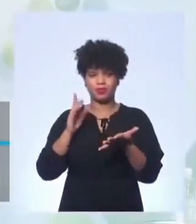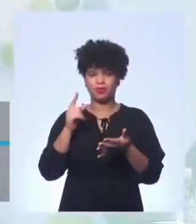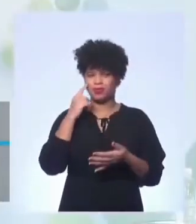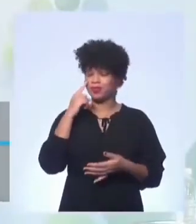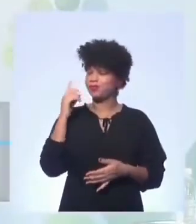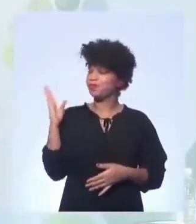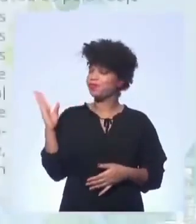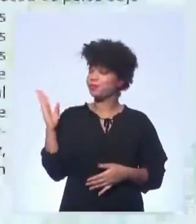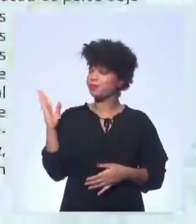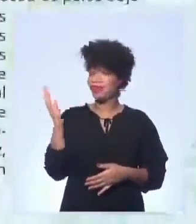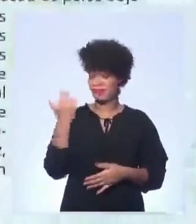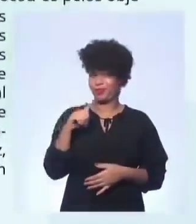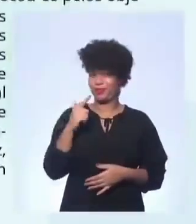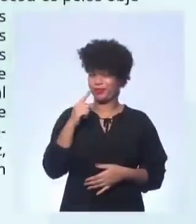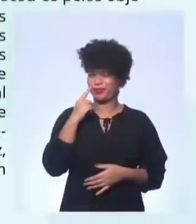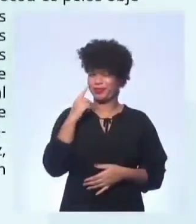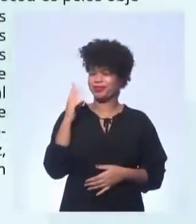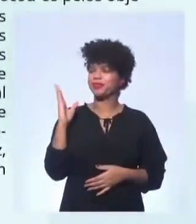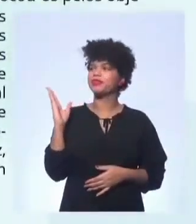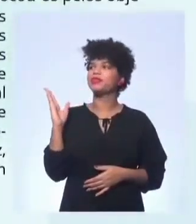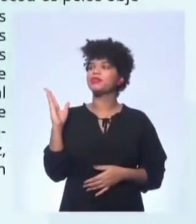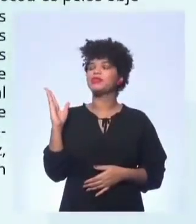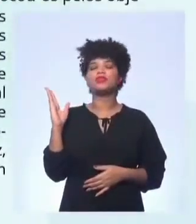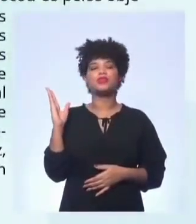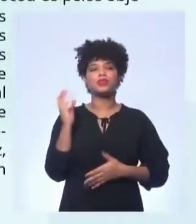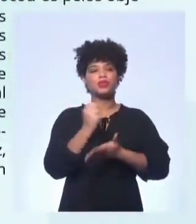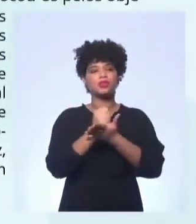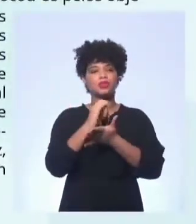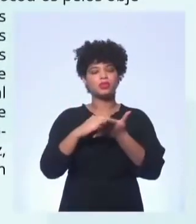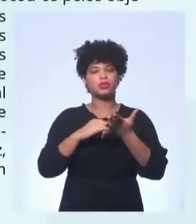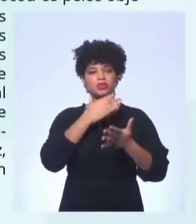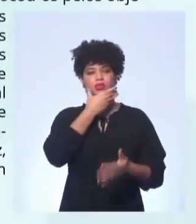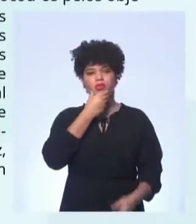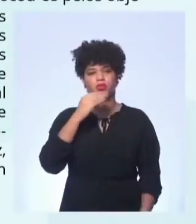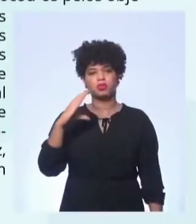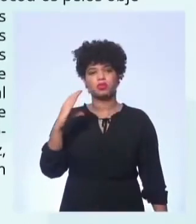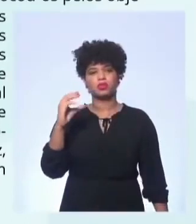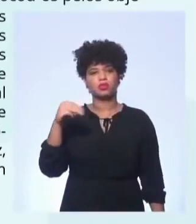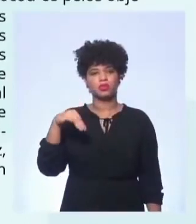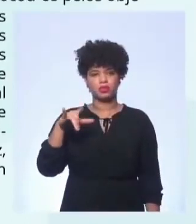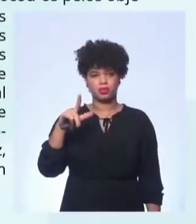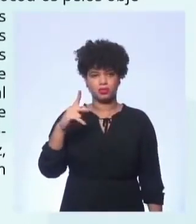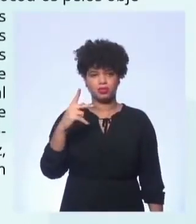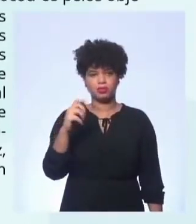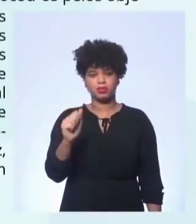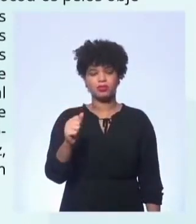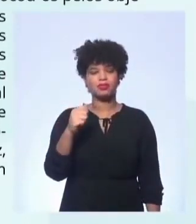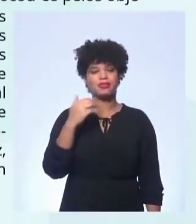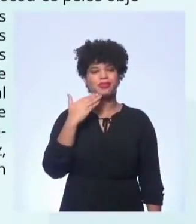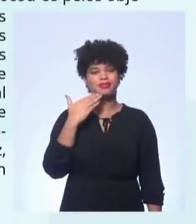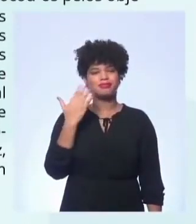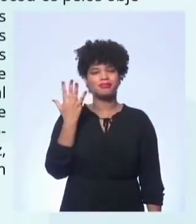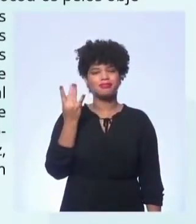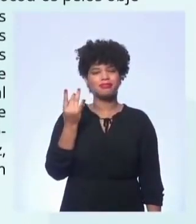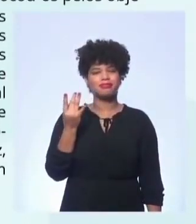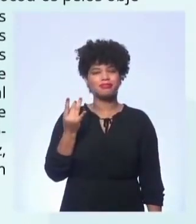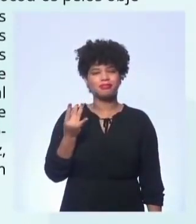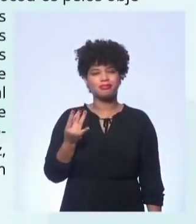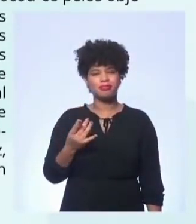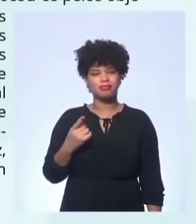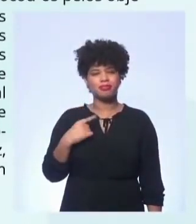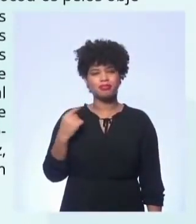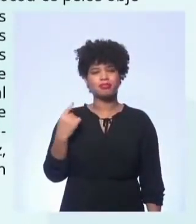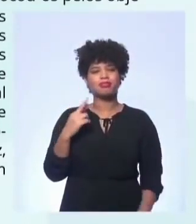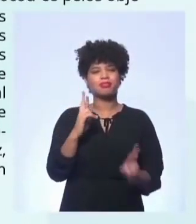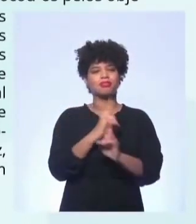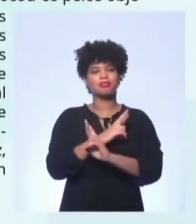vamos olhar mais uma vez, o documento de Pero Vaz de Caminha, vai nos mostrar que,